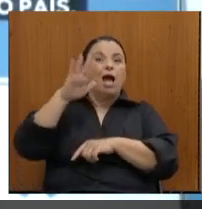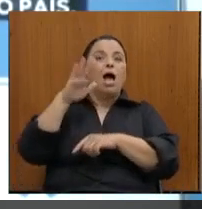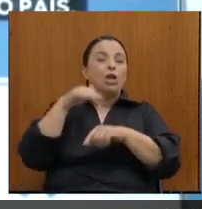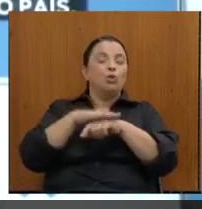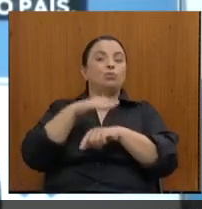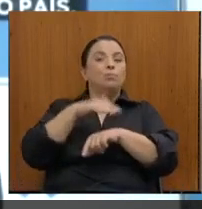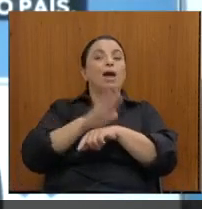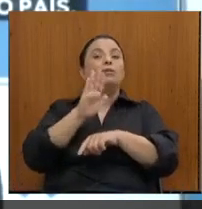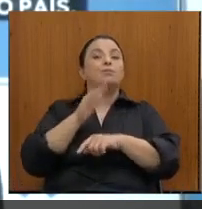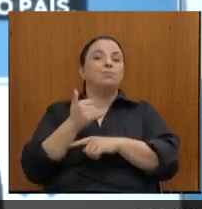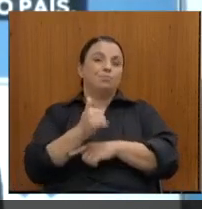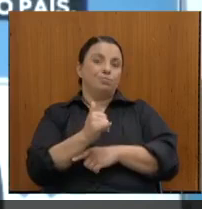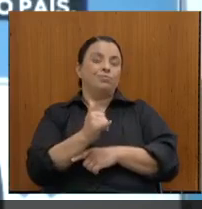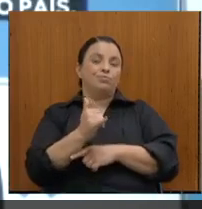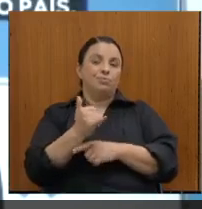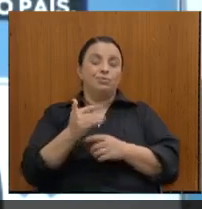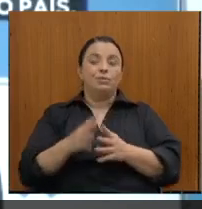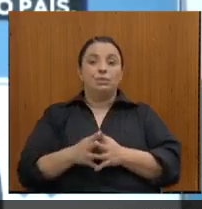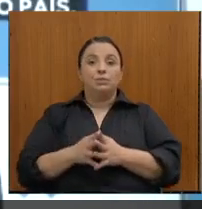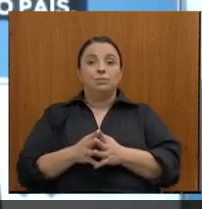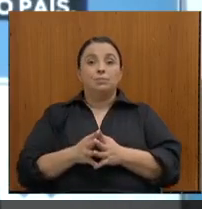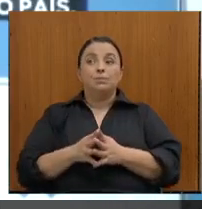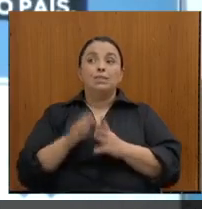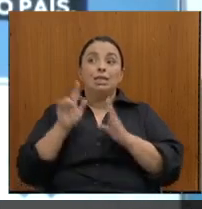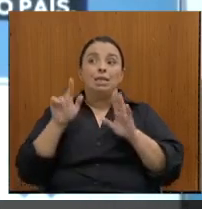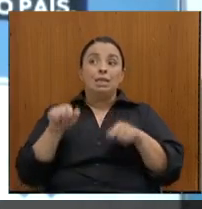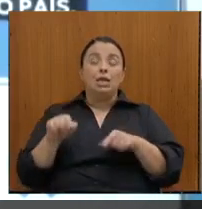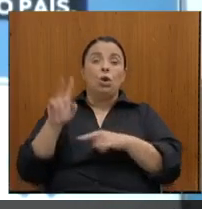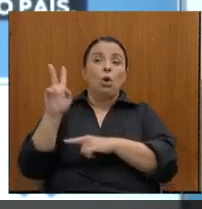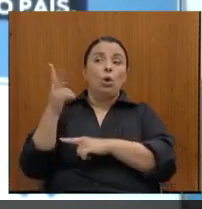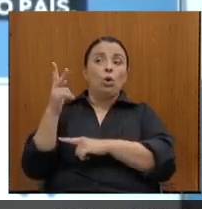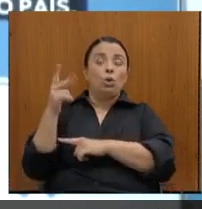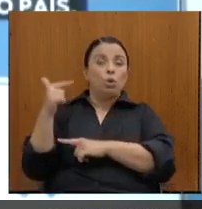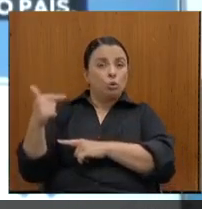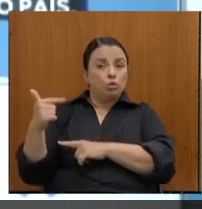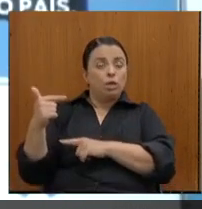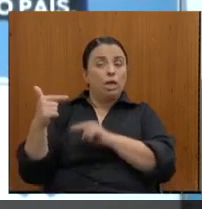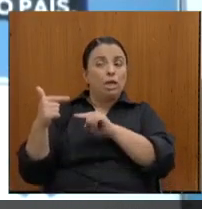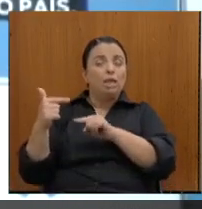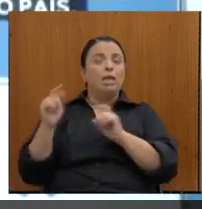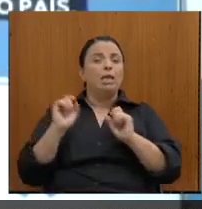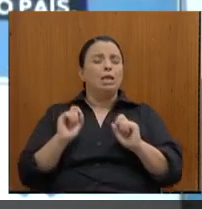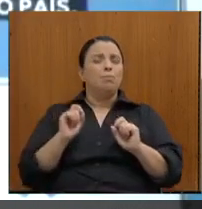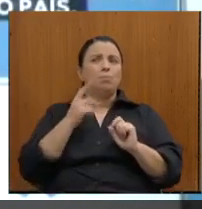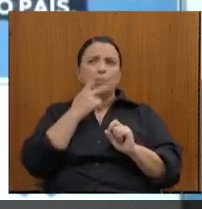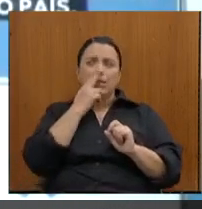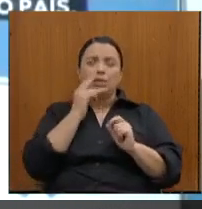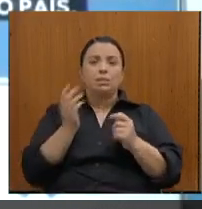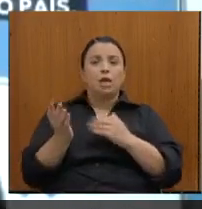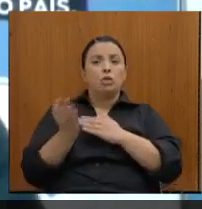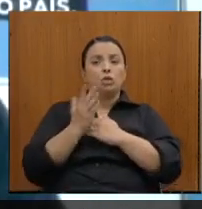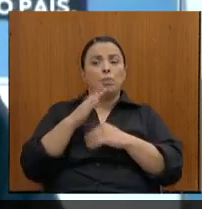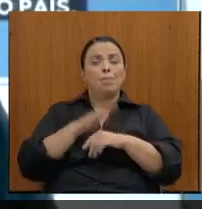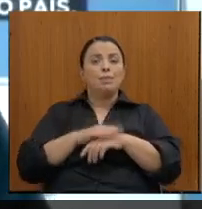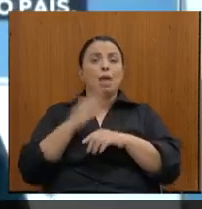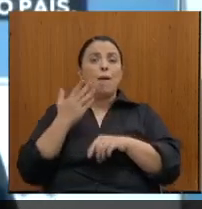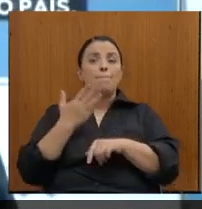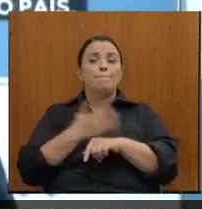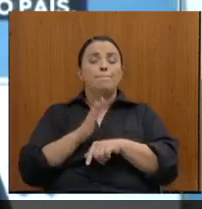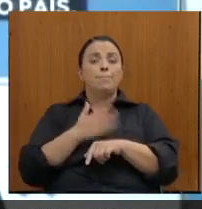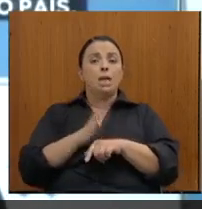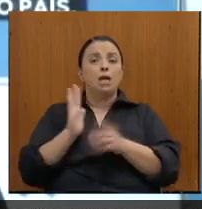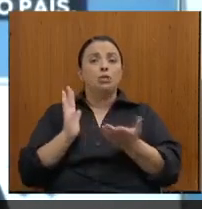tornar essa geração um temos o plásticos atemporal seja você pode